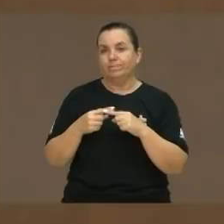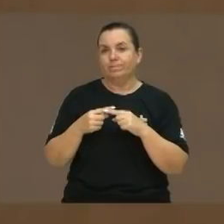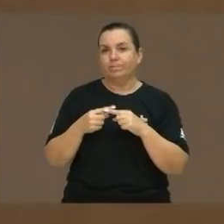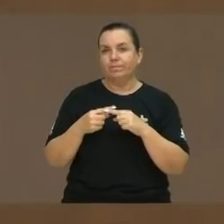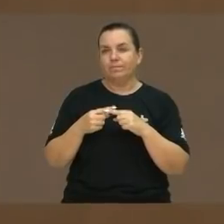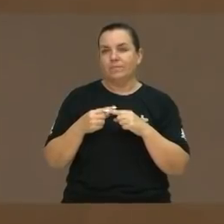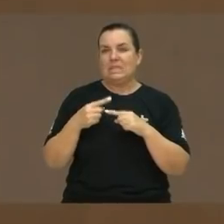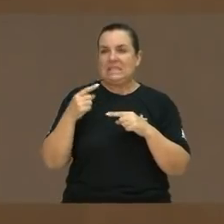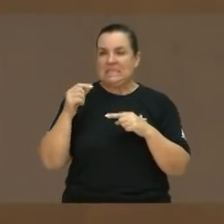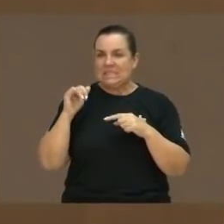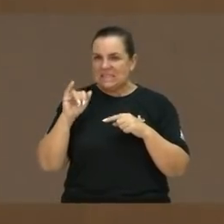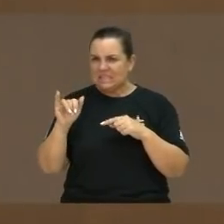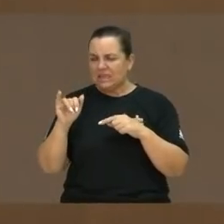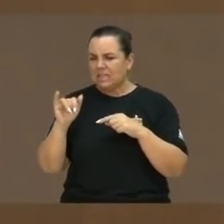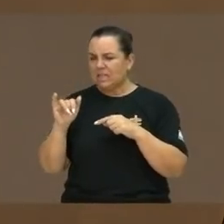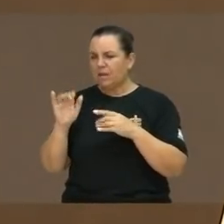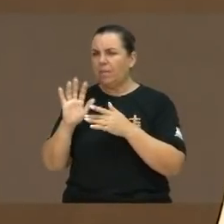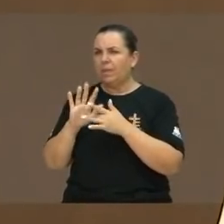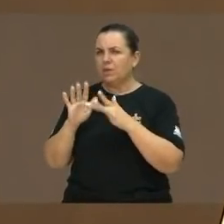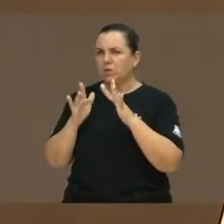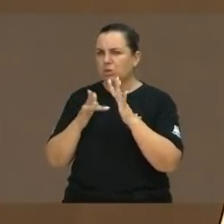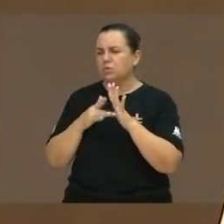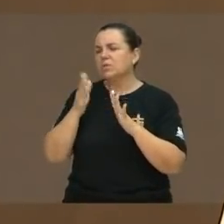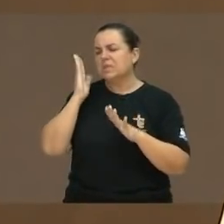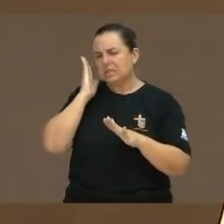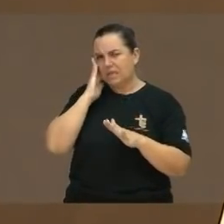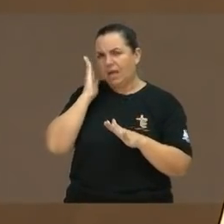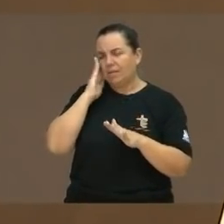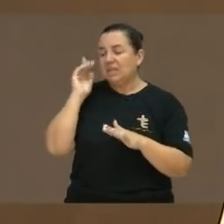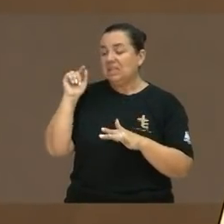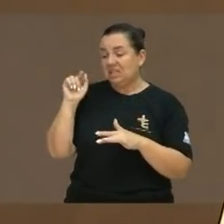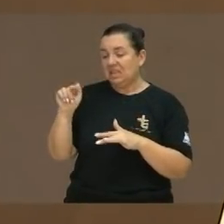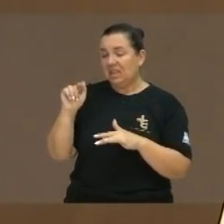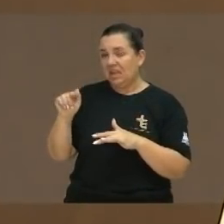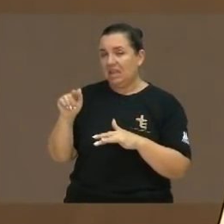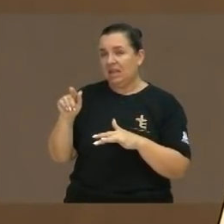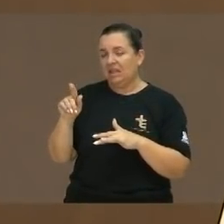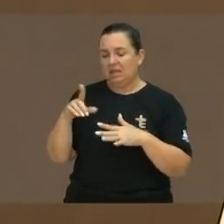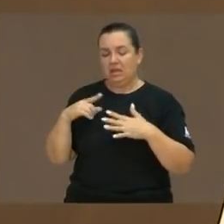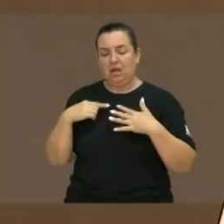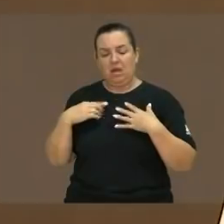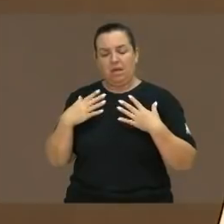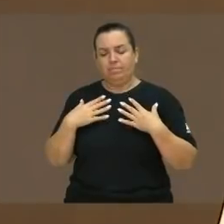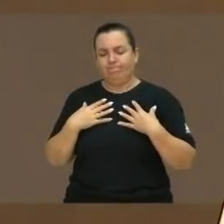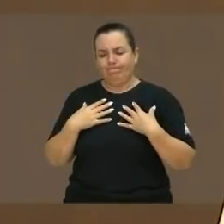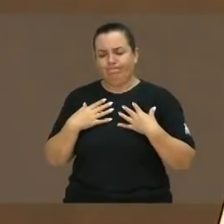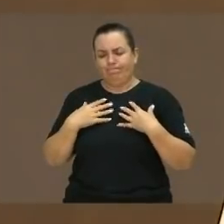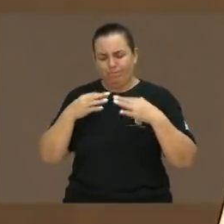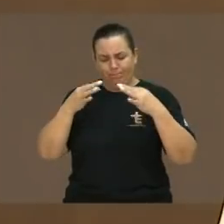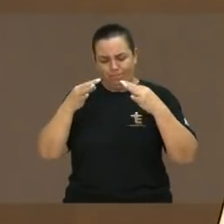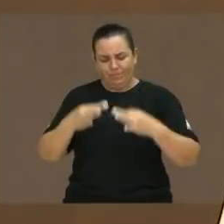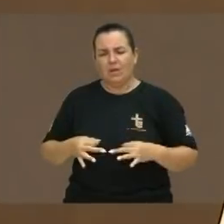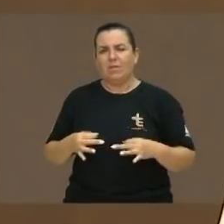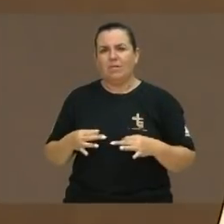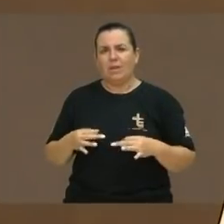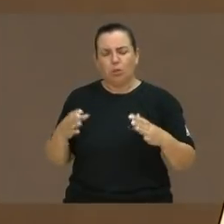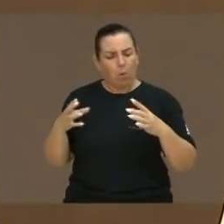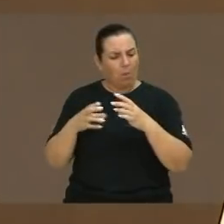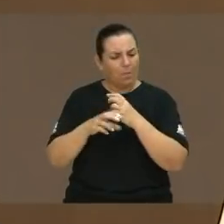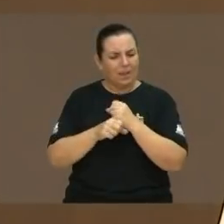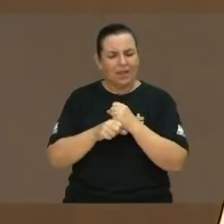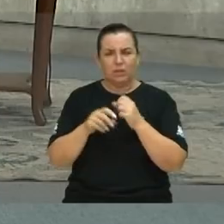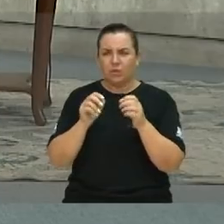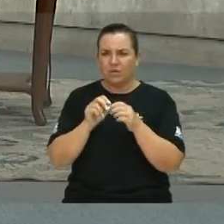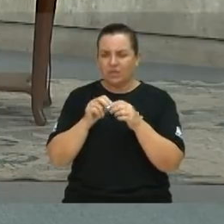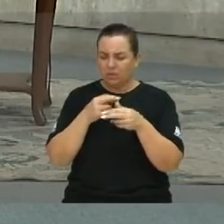lógico para o mestre de altíssima autoridade moral se é lógico para ele fazer assim a